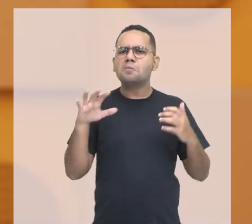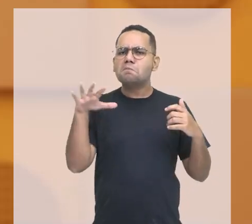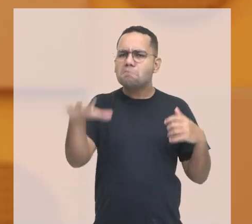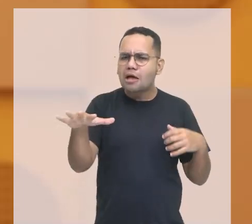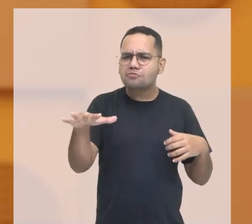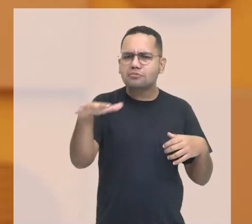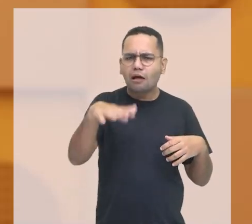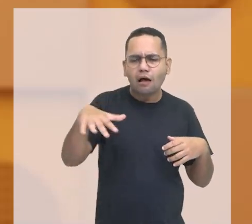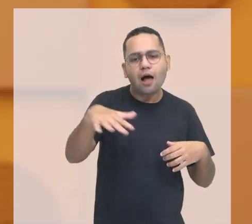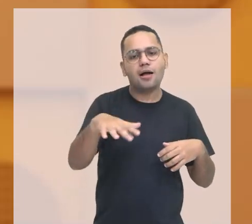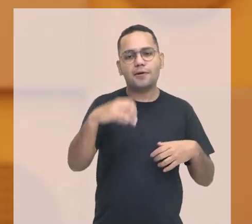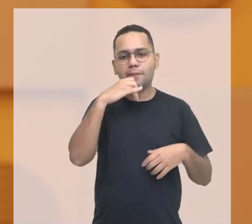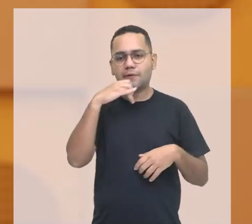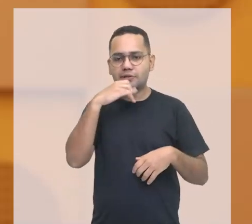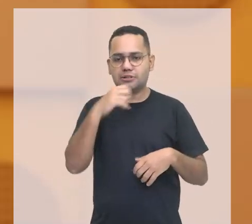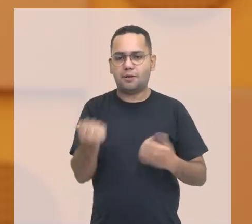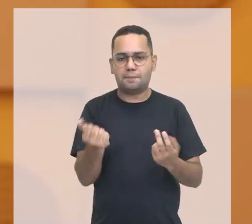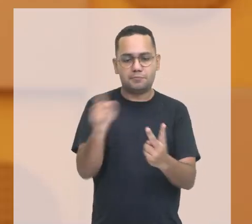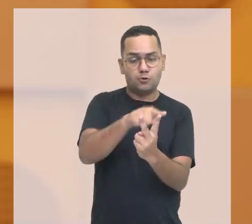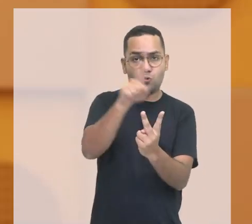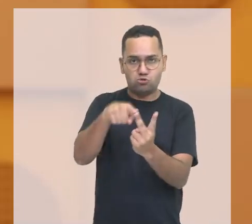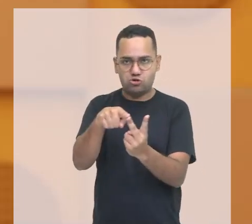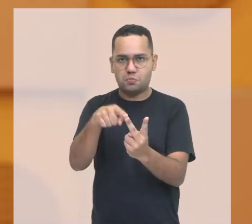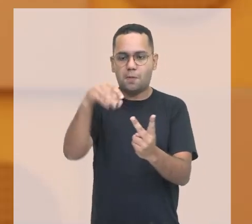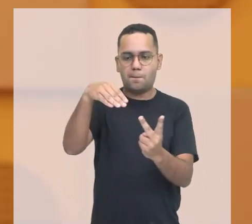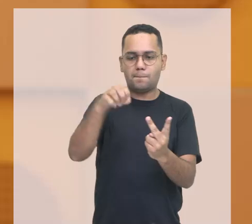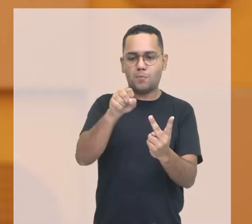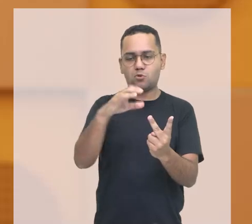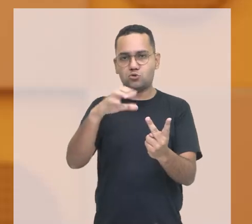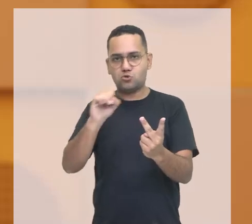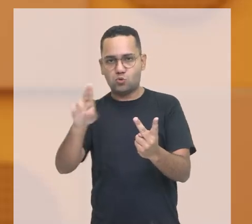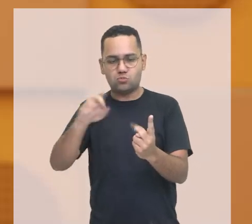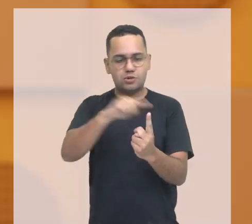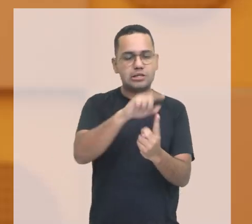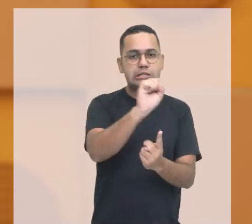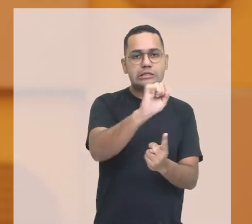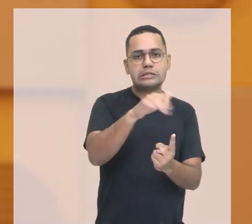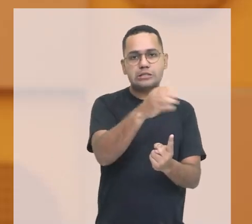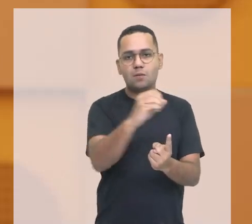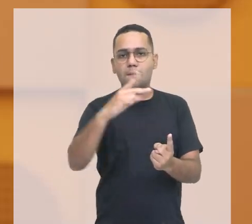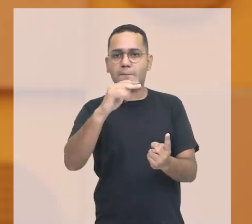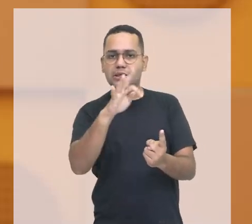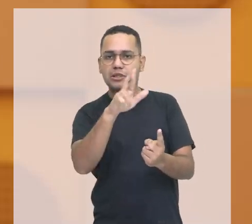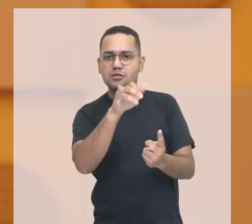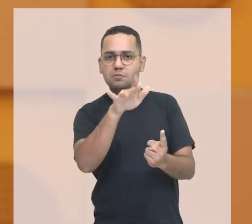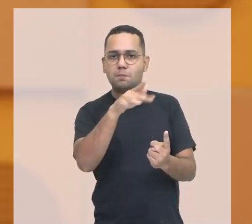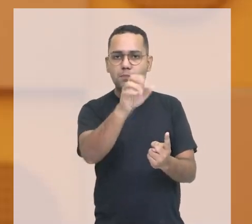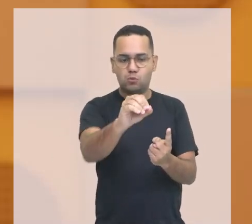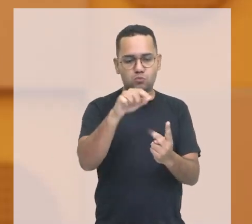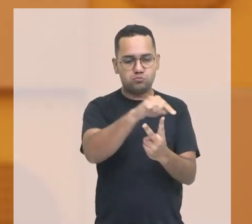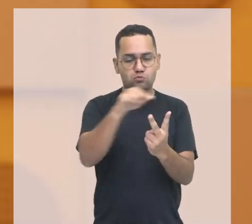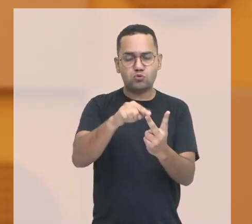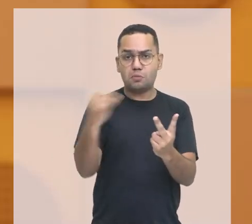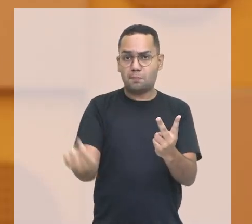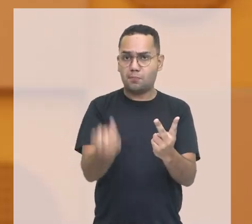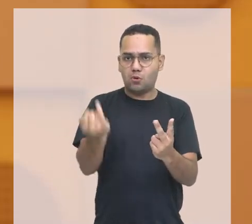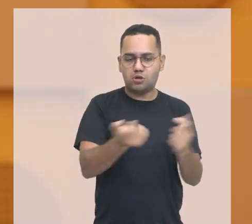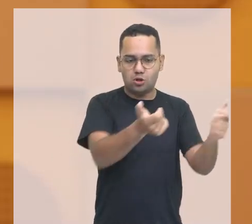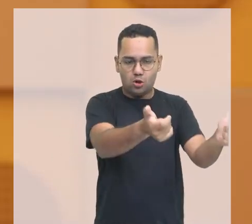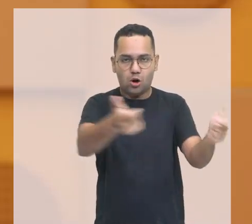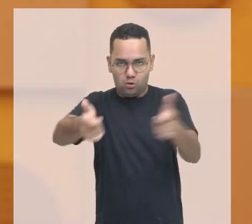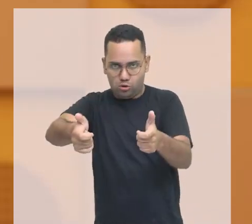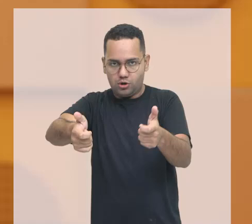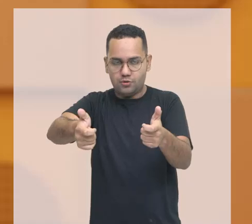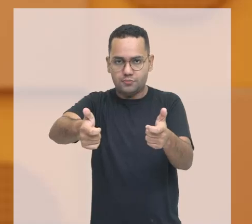avançavam nas cidades de São Petersburgo e Moscou, que eram as cidades mais populosas e mais importantes da Rússia naquele momento,